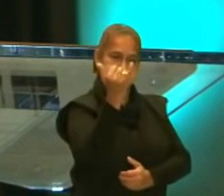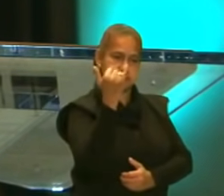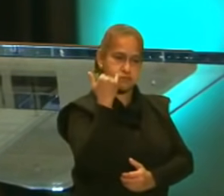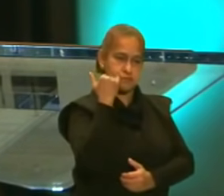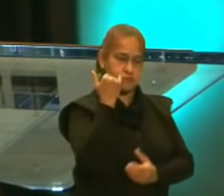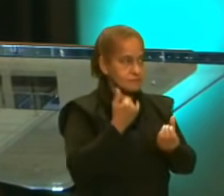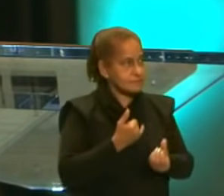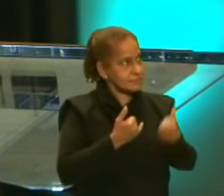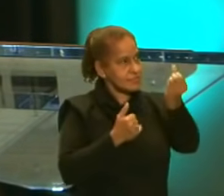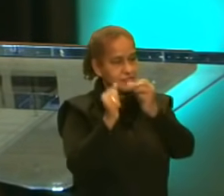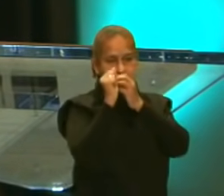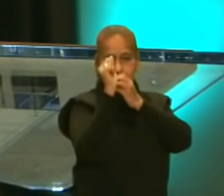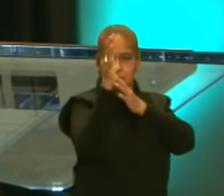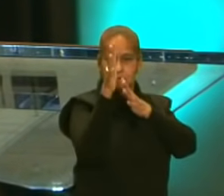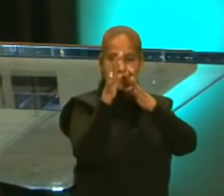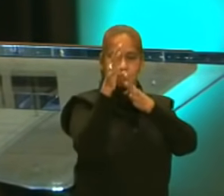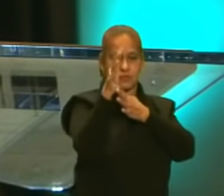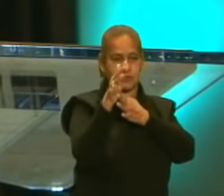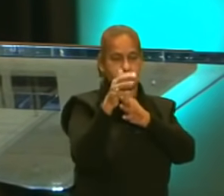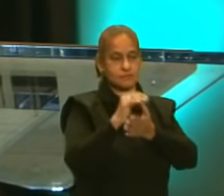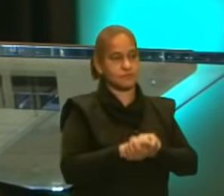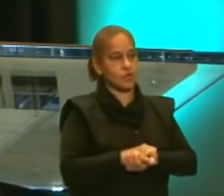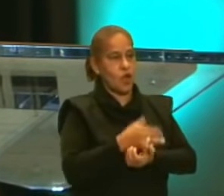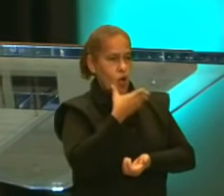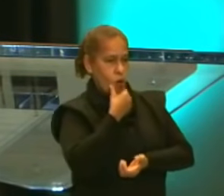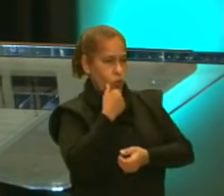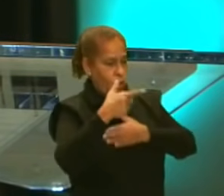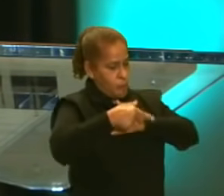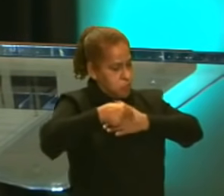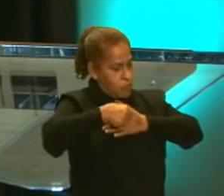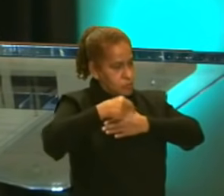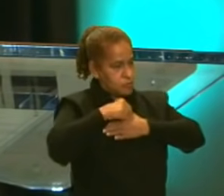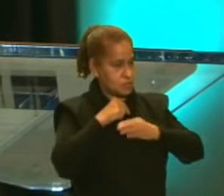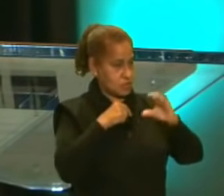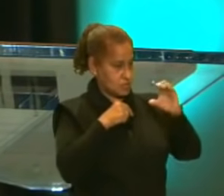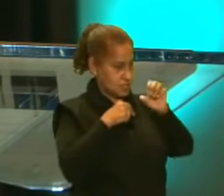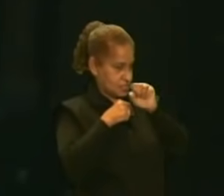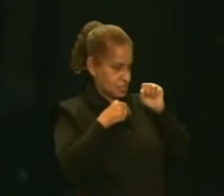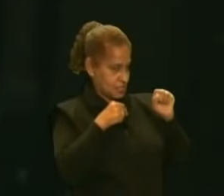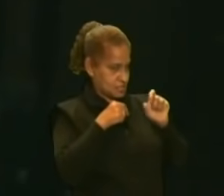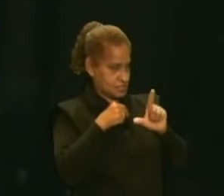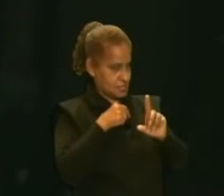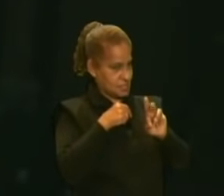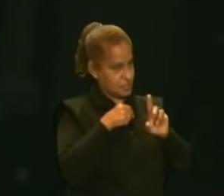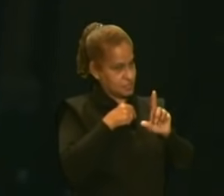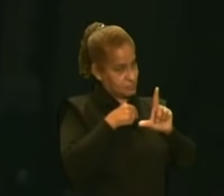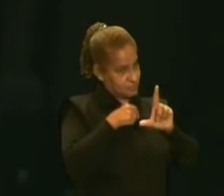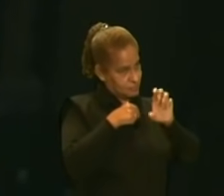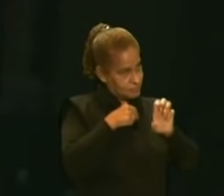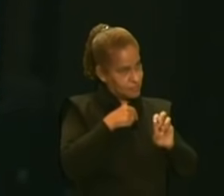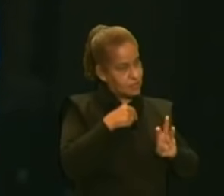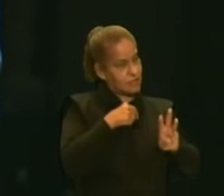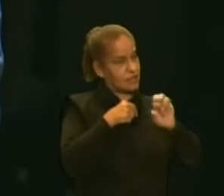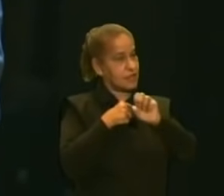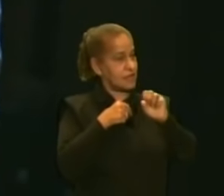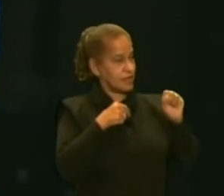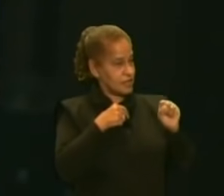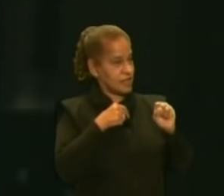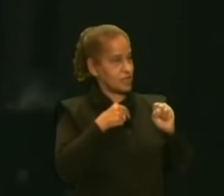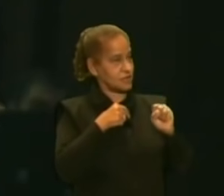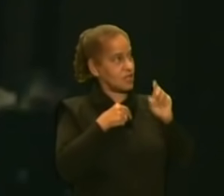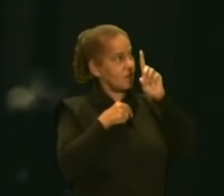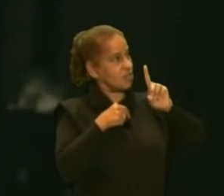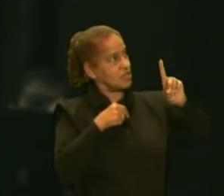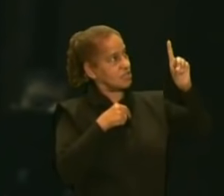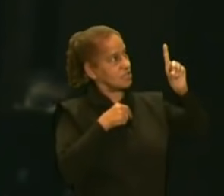trombeta. C.S. Lewis disse no livro O Problema do Sofrimento que Deus sussurra em nós